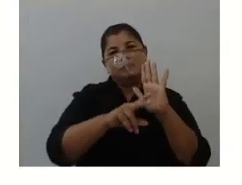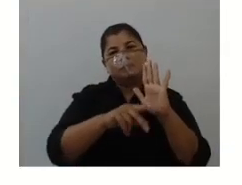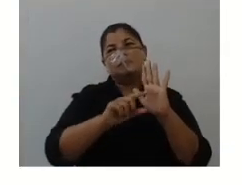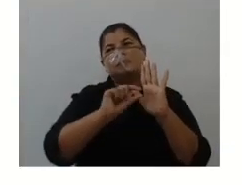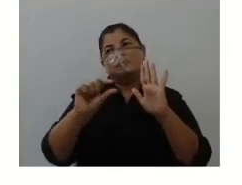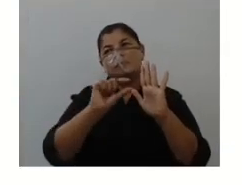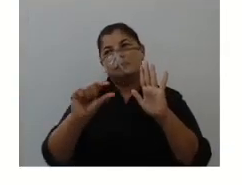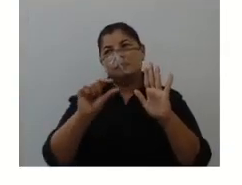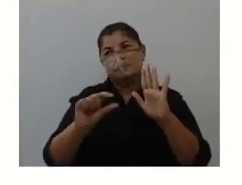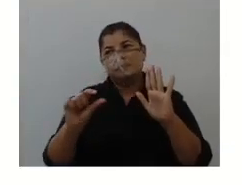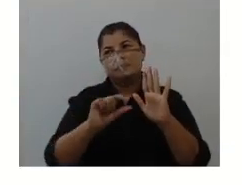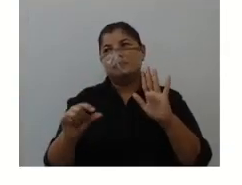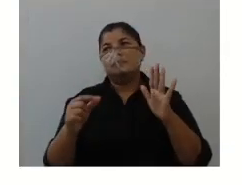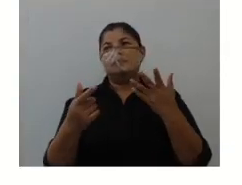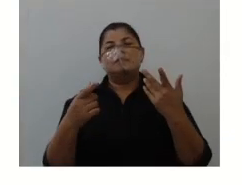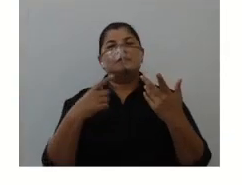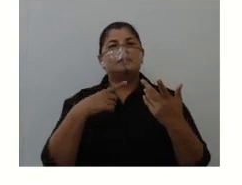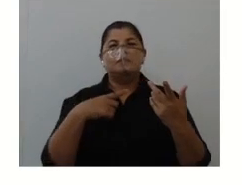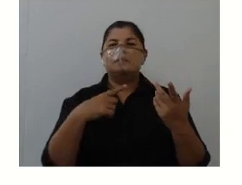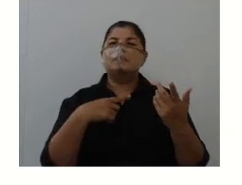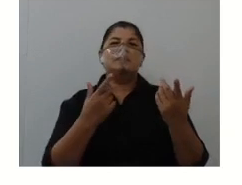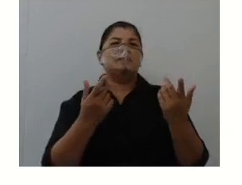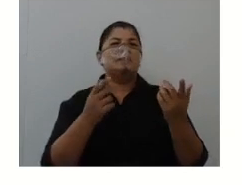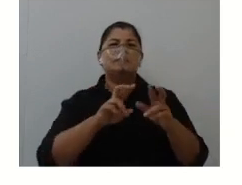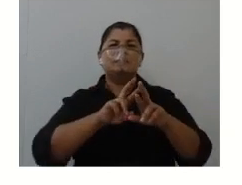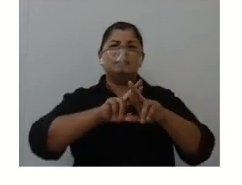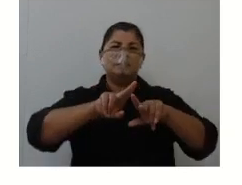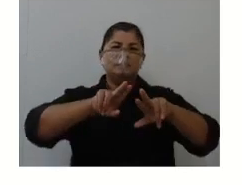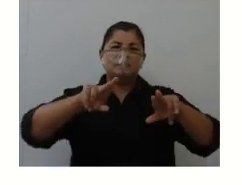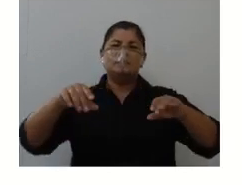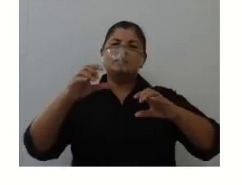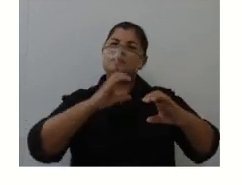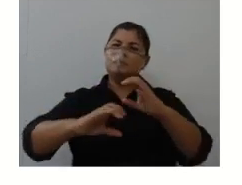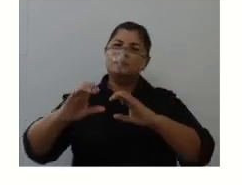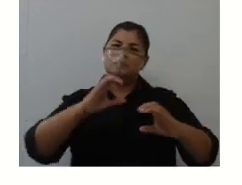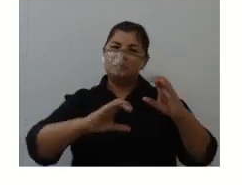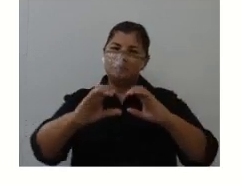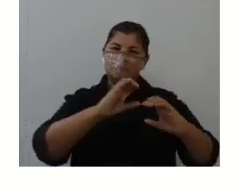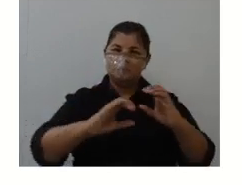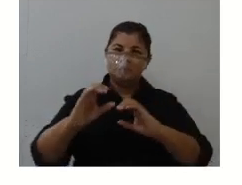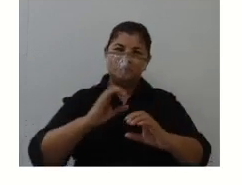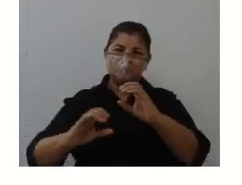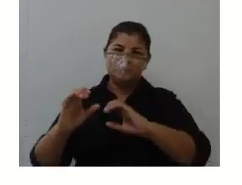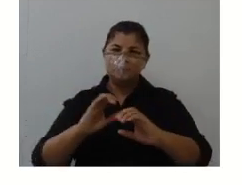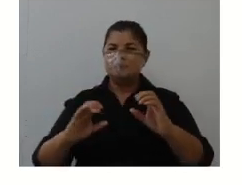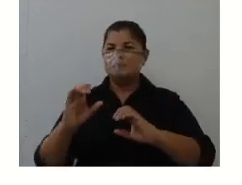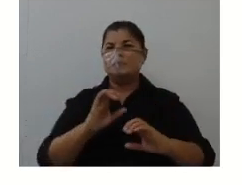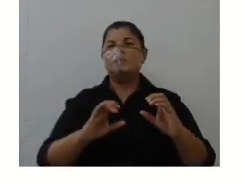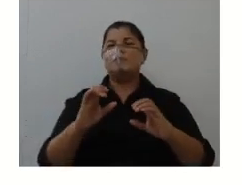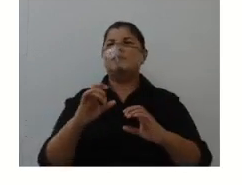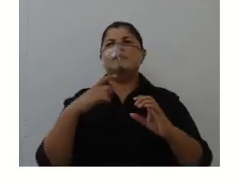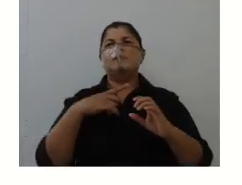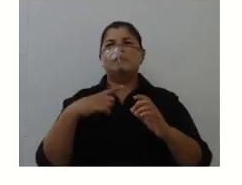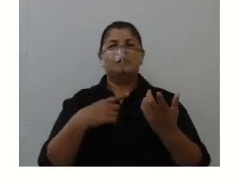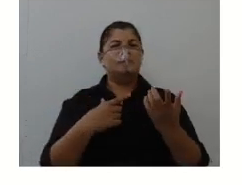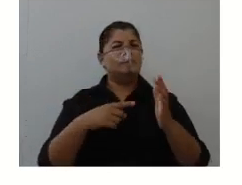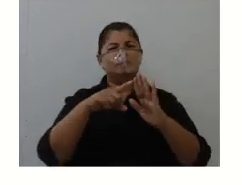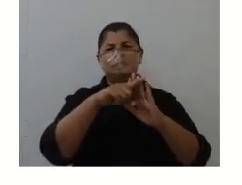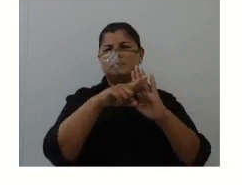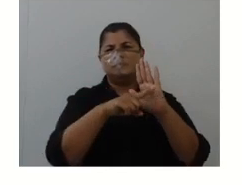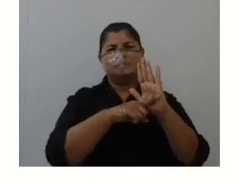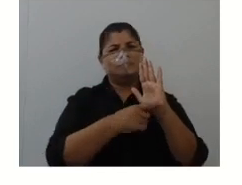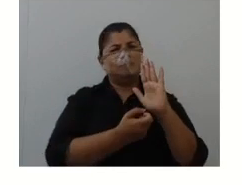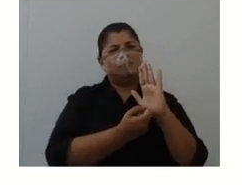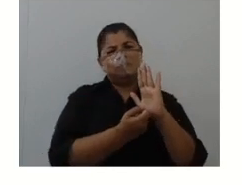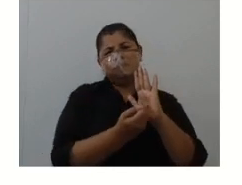ó. Listagem aberta, entidades empíricas e situações comunicativas. Então isso aqui é uma lista gigante de gêneros